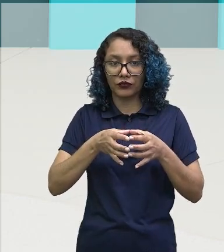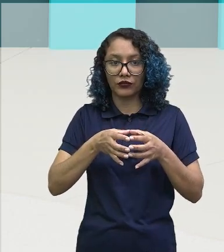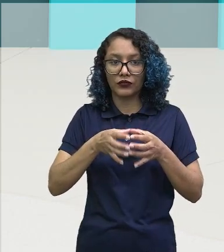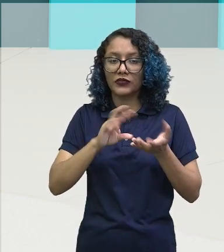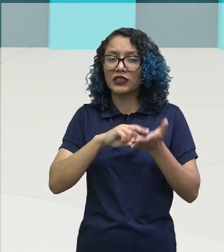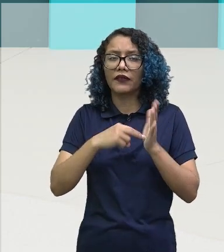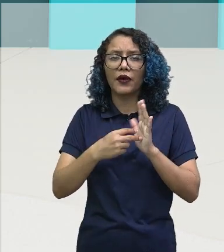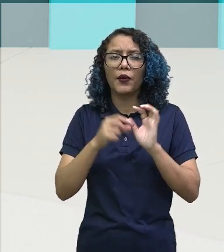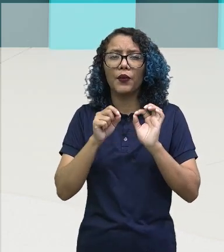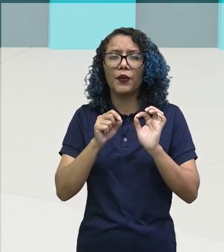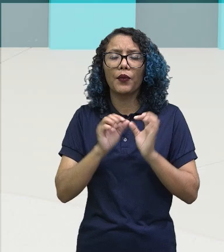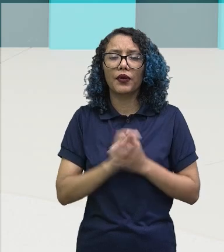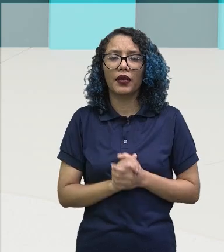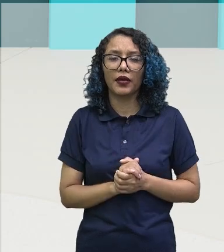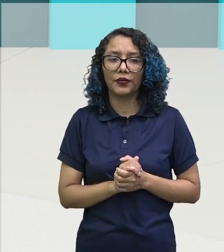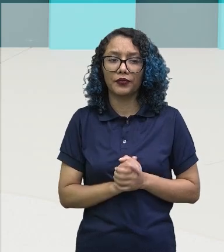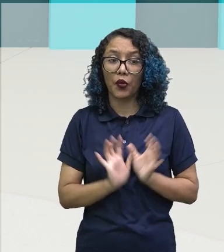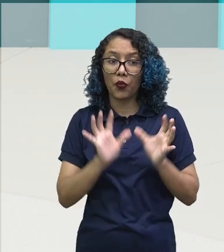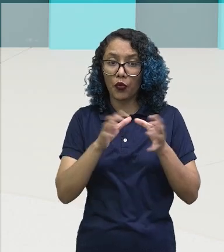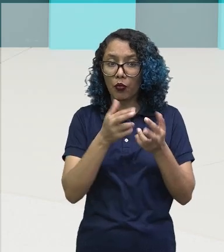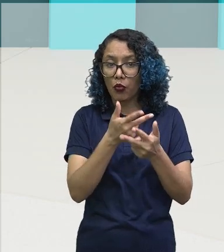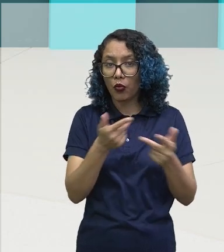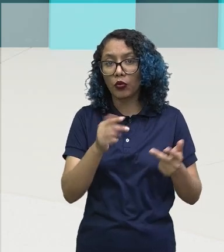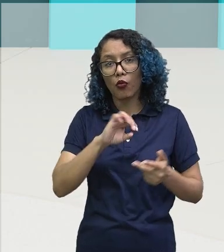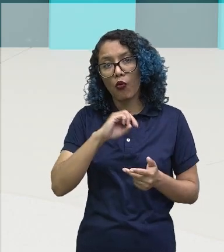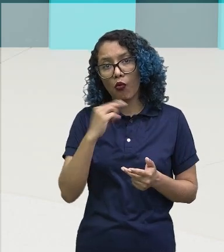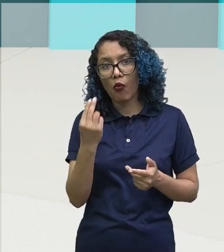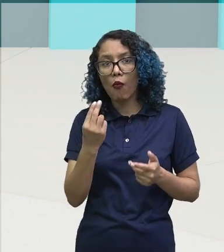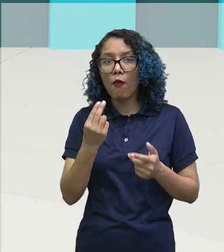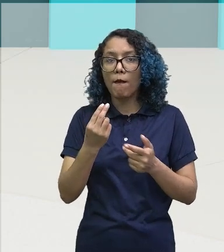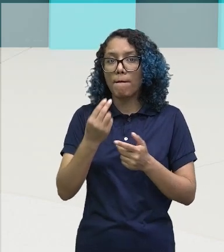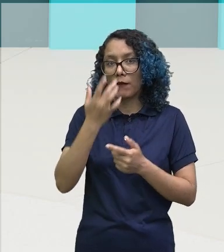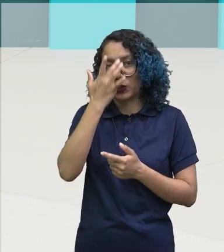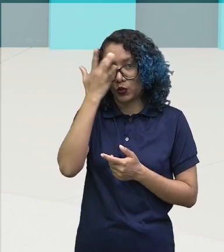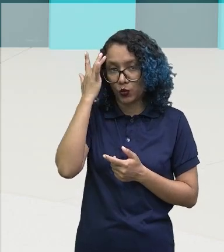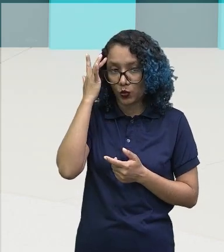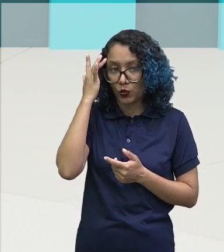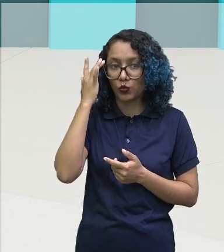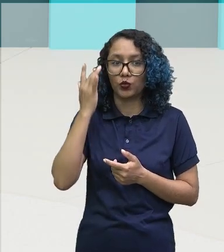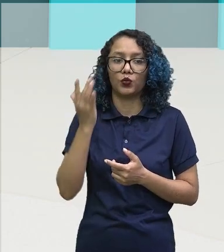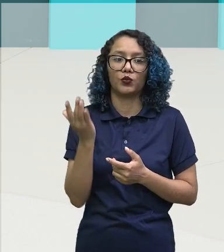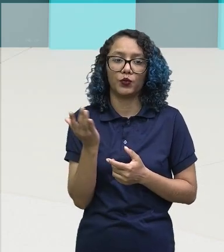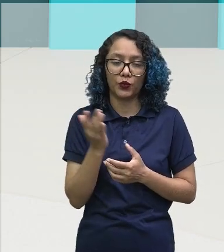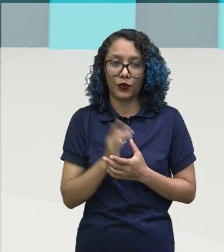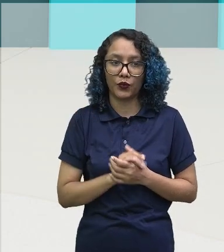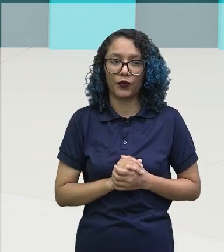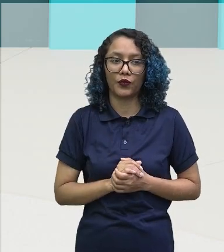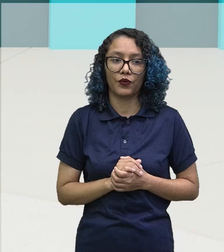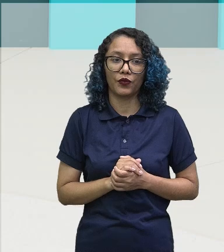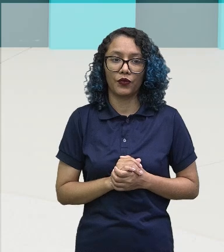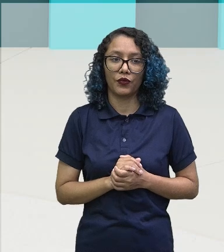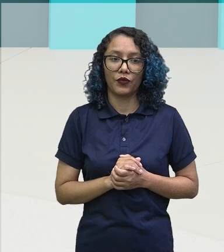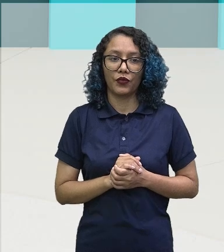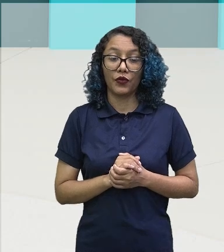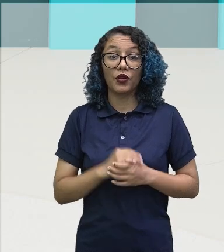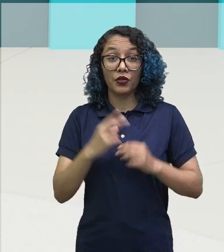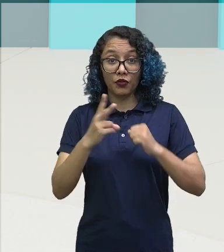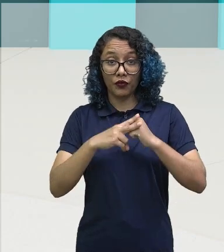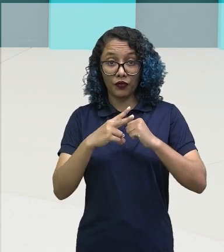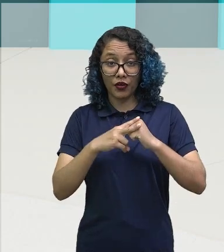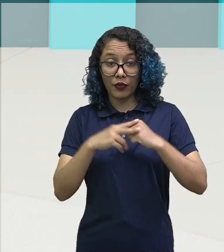significa um conjunto de coisas ou de pessoas, né? Então, observe aí, ó. O verbo fica no